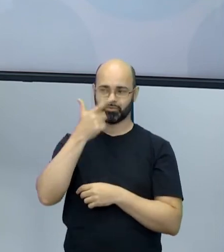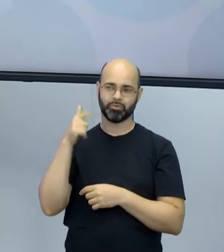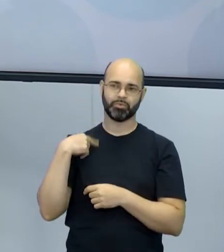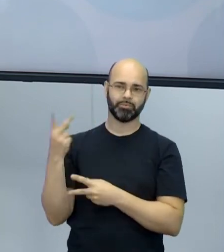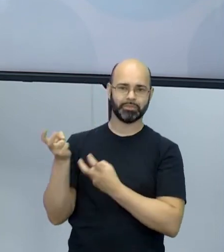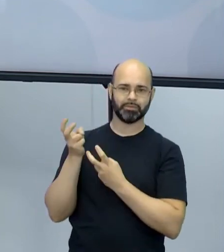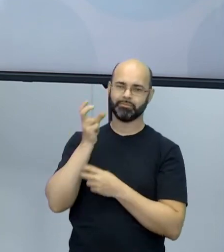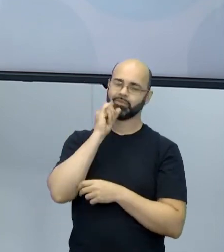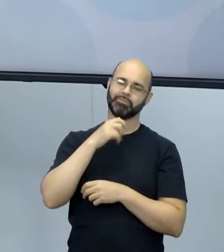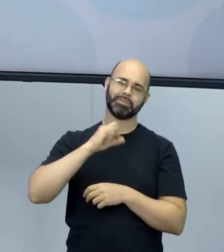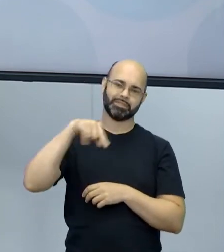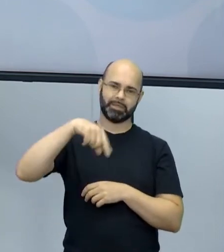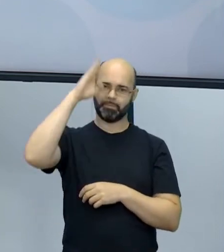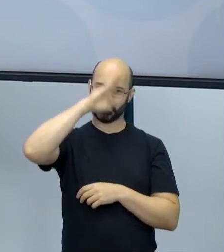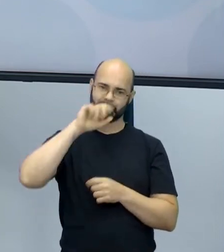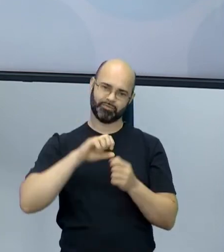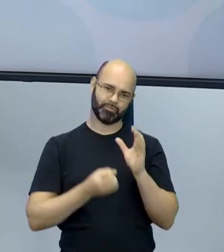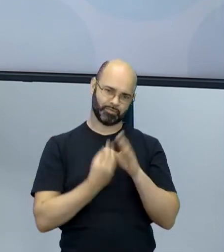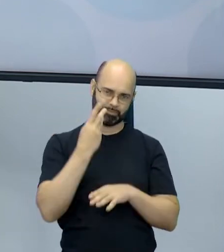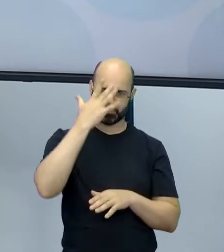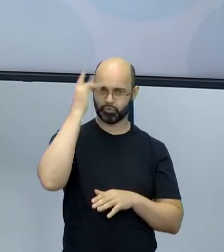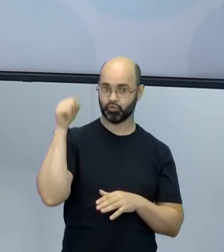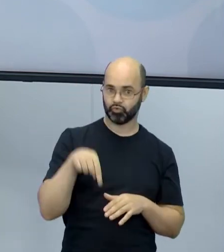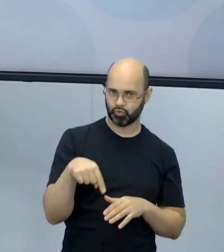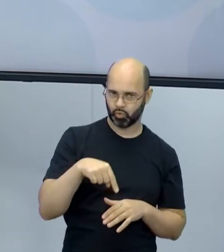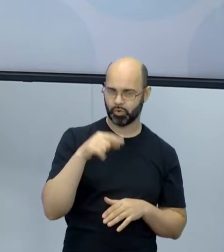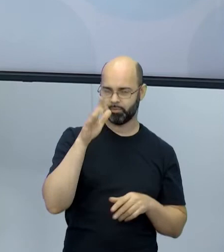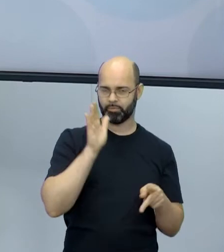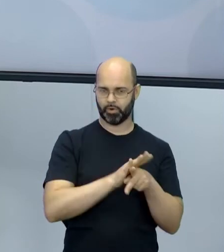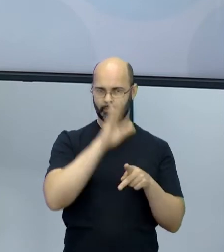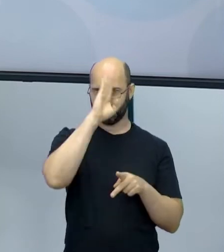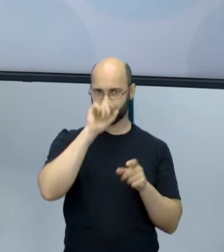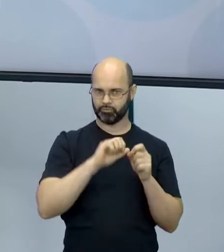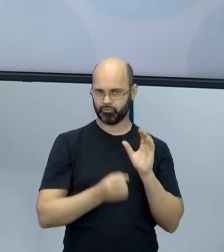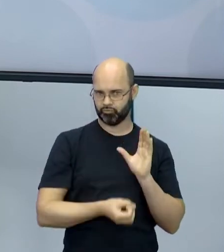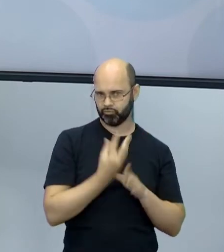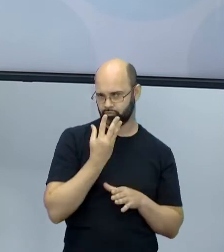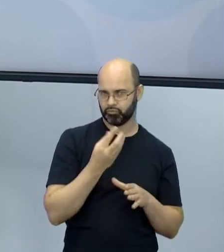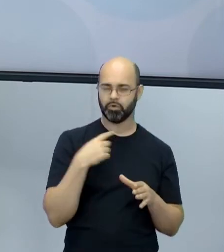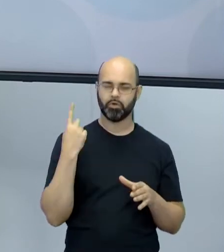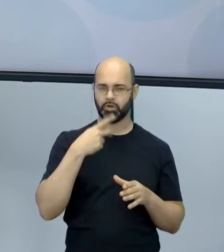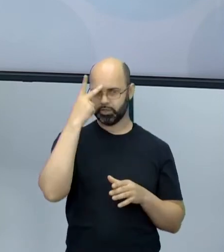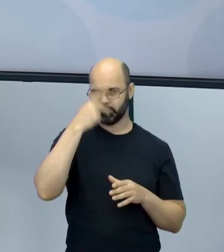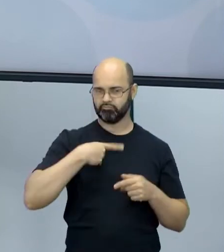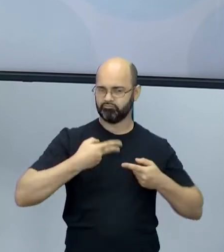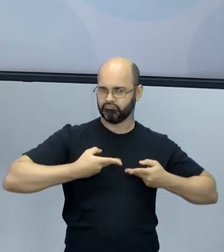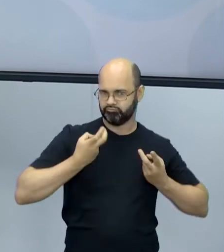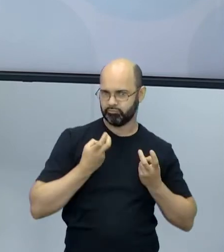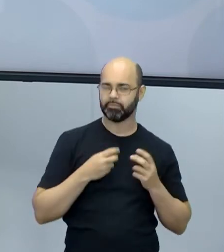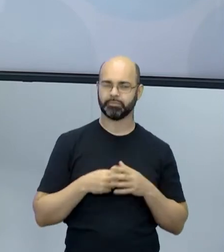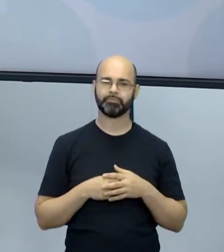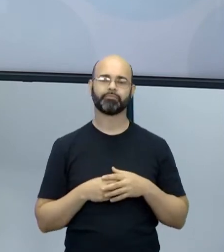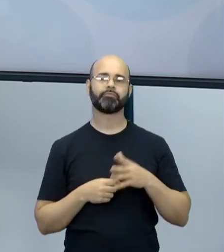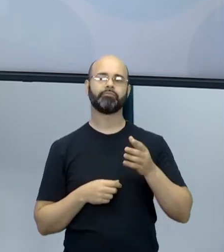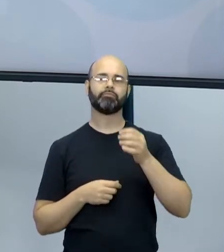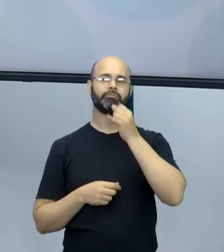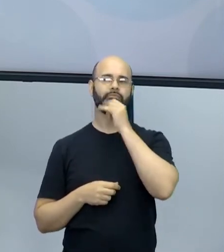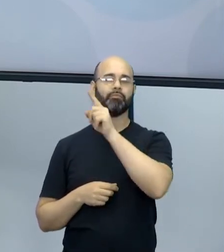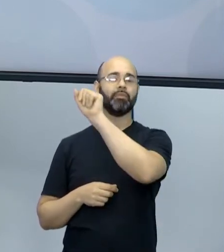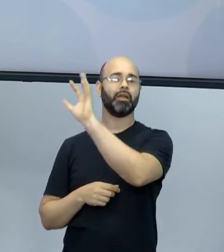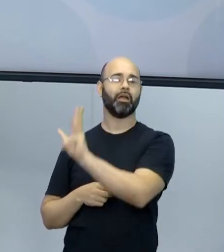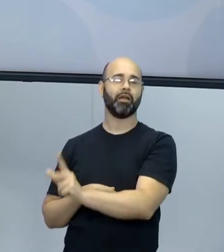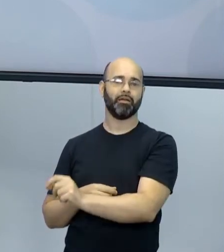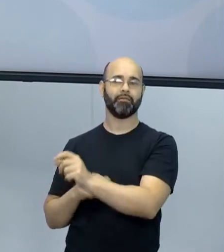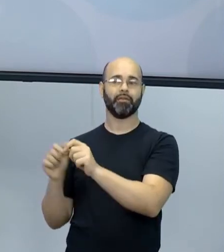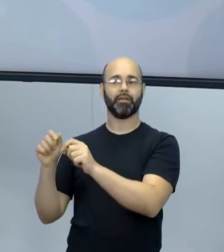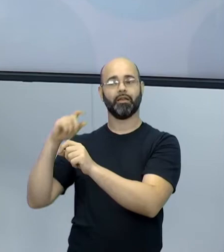filme brasileiro feito no Brasil por brasileiros, e assiste a forma como nós nos vemos. Filmes feitos na África, sobre a